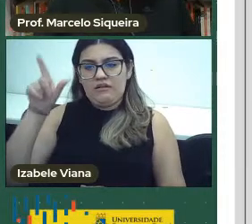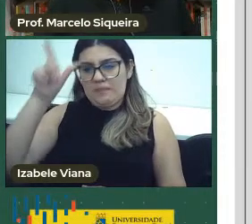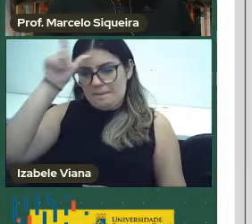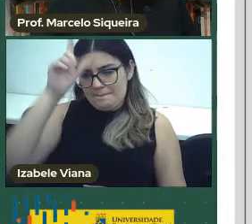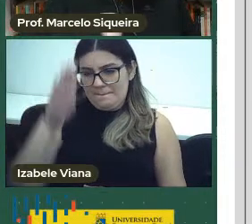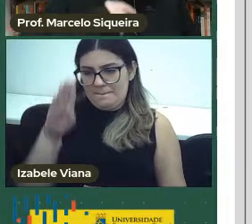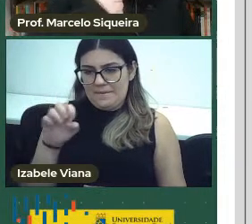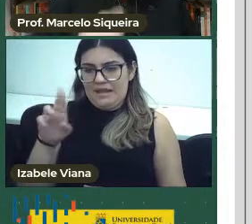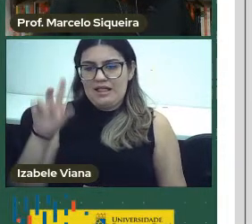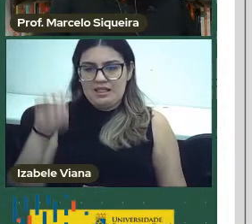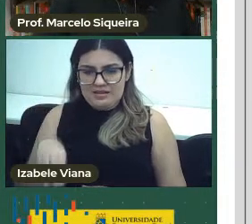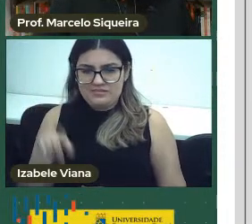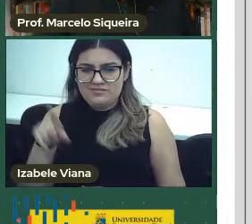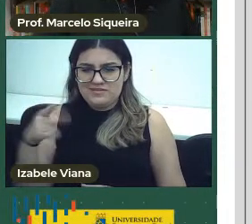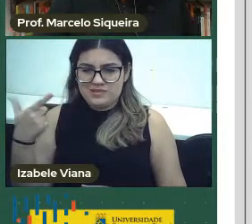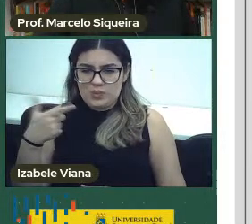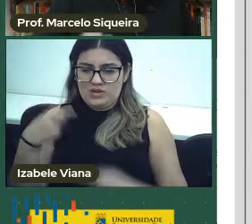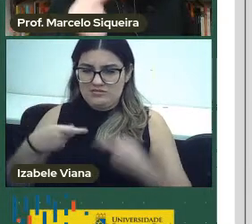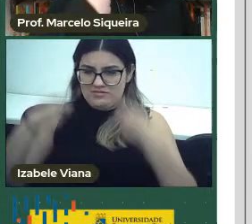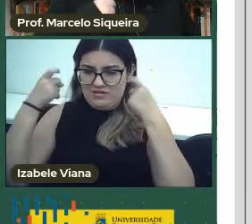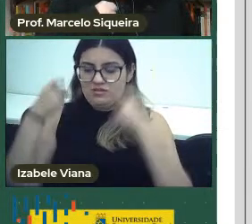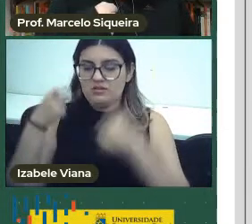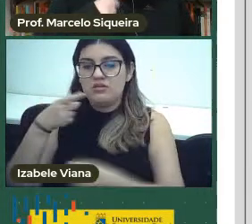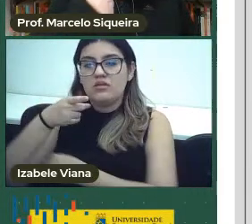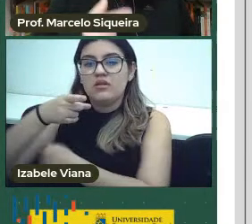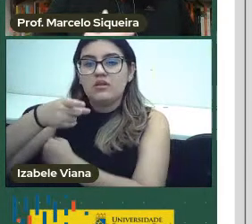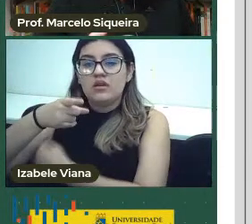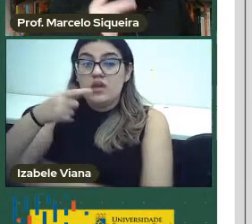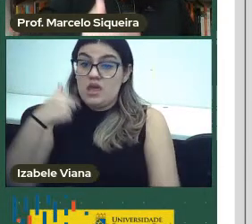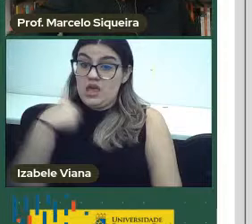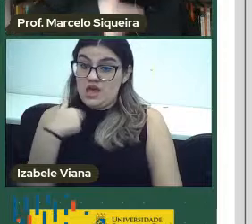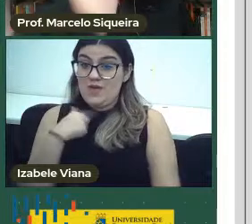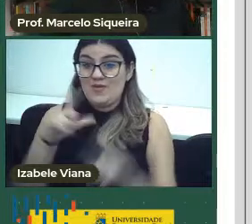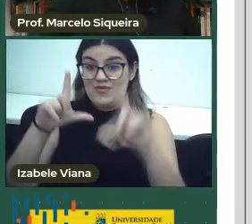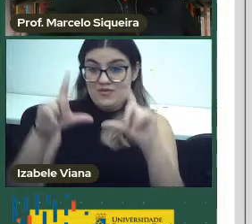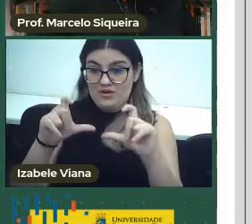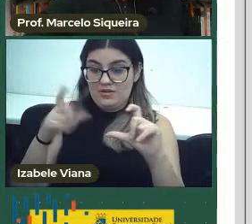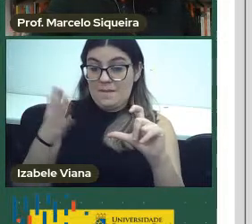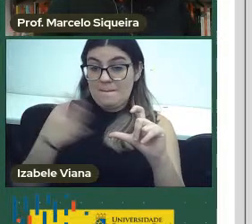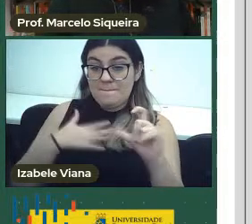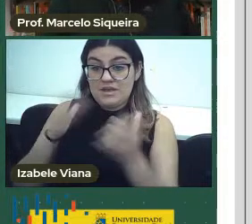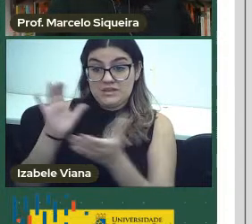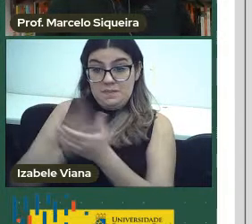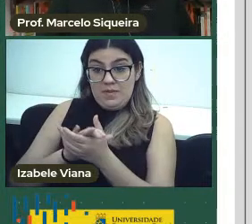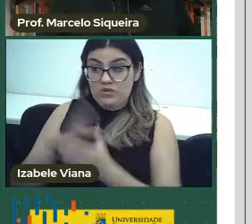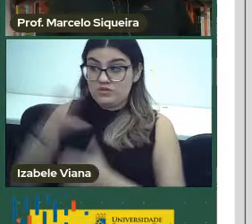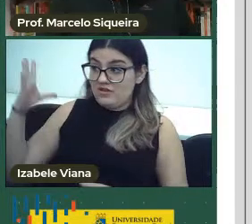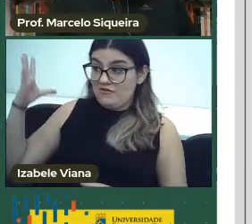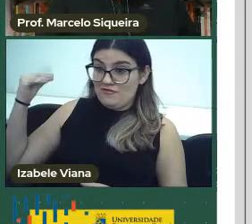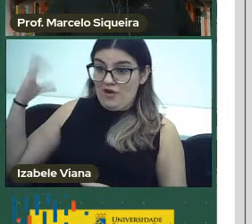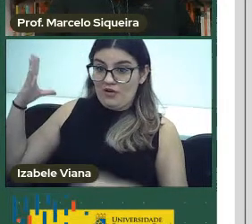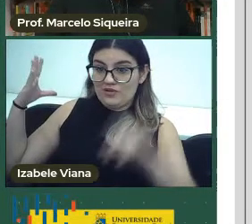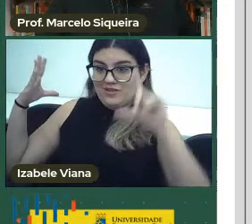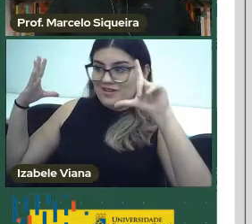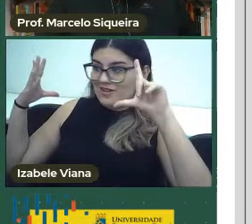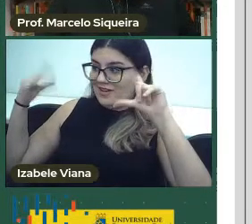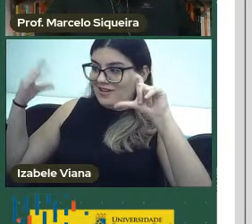torre. Eu estou tirando a foto e a minha esposa está tirando a foto minha, eu tirando a foto.